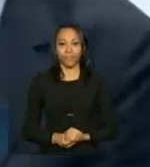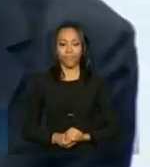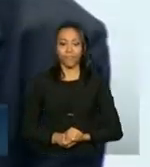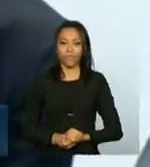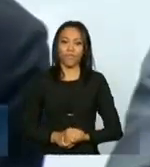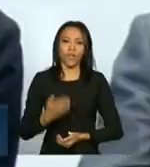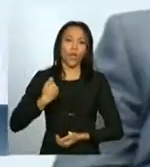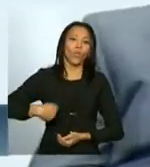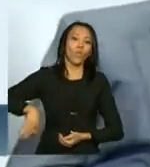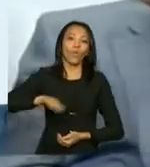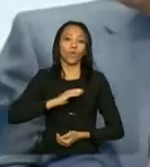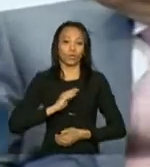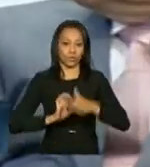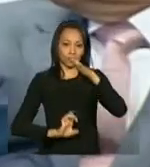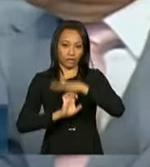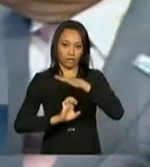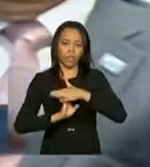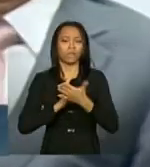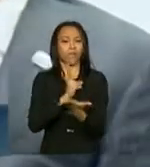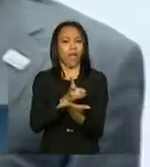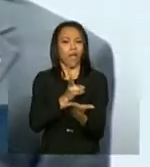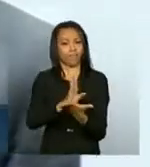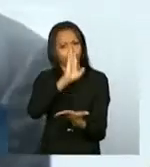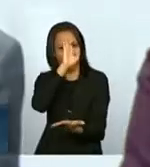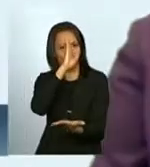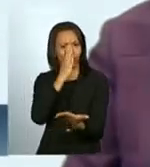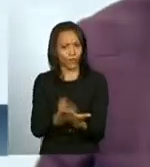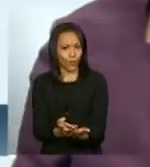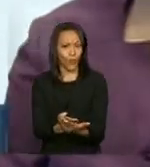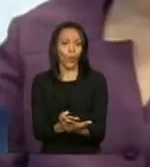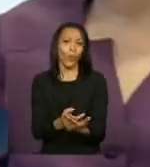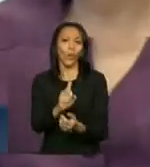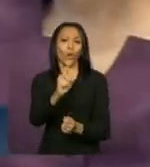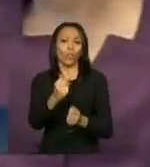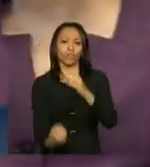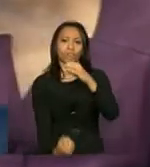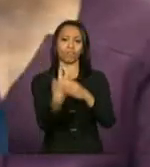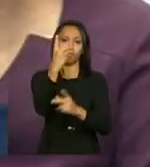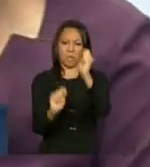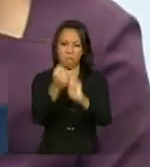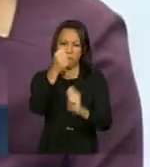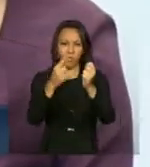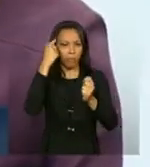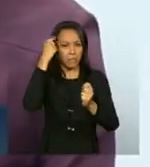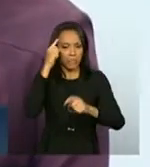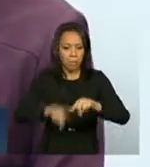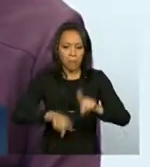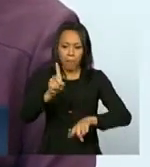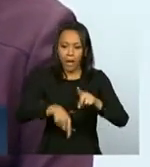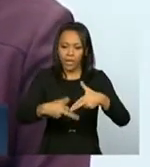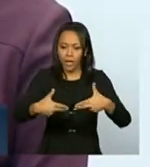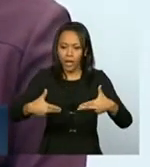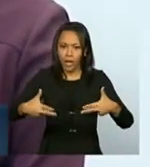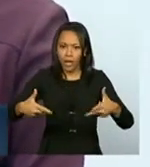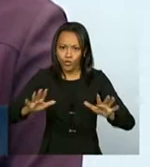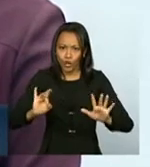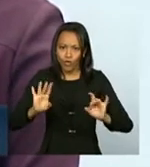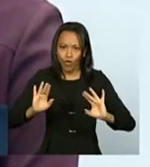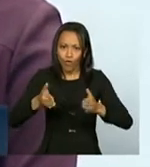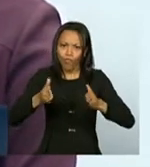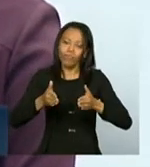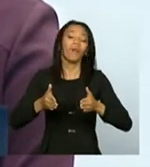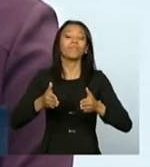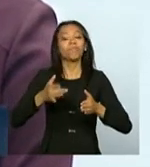Nosso grupo realmente sempre acreditou que não se faz uma grande empresa somente com máquinas, mas principalmente e fundamentalmente